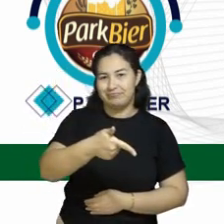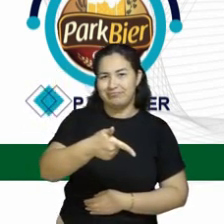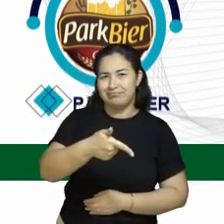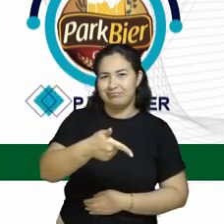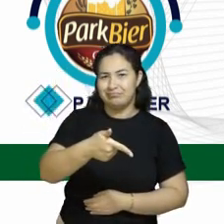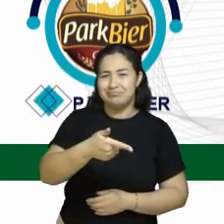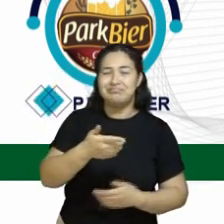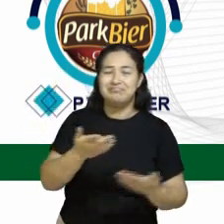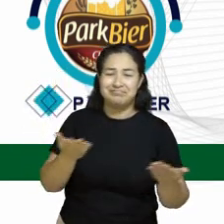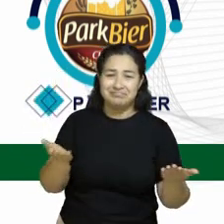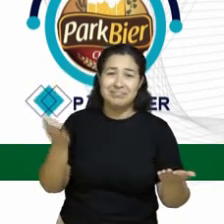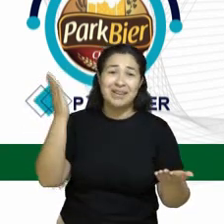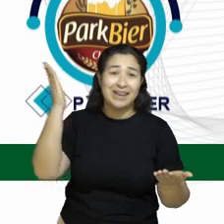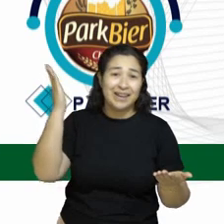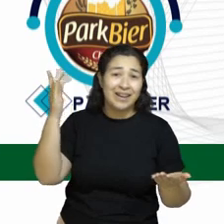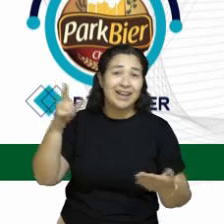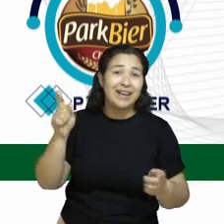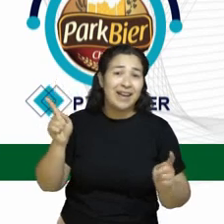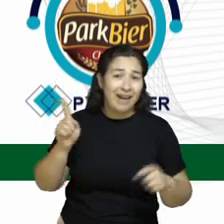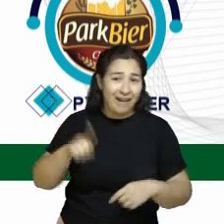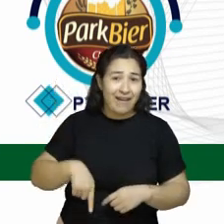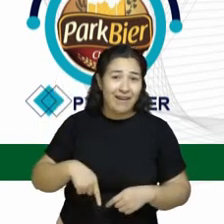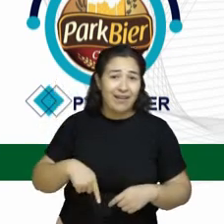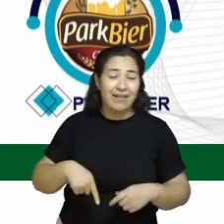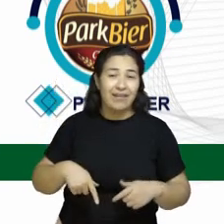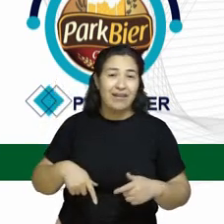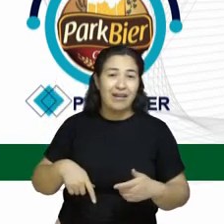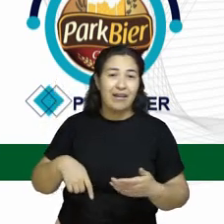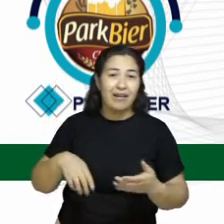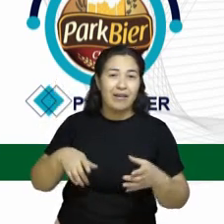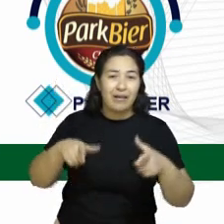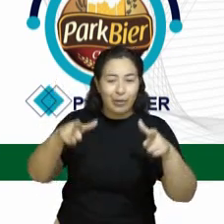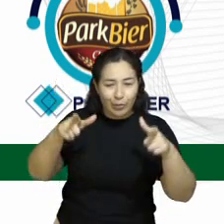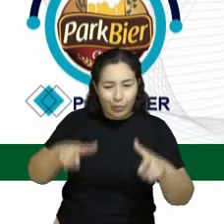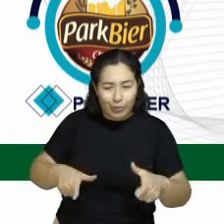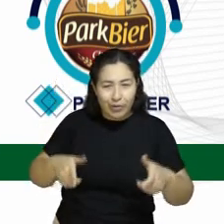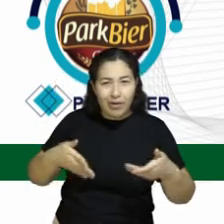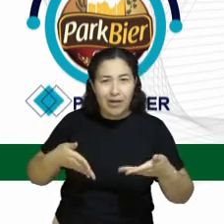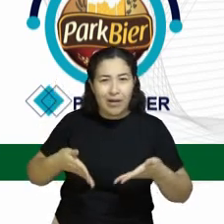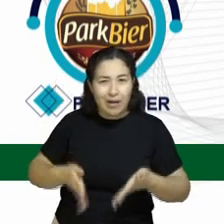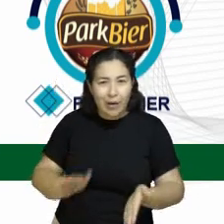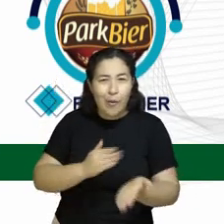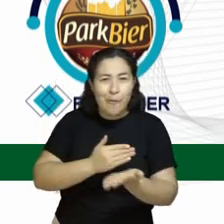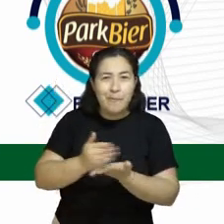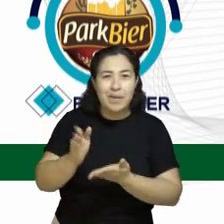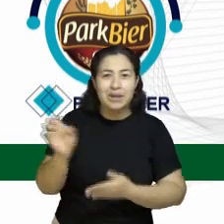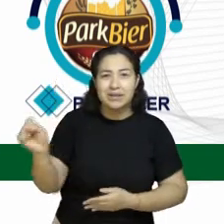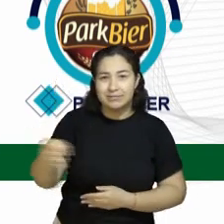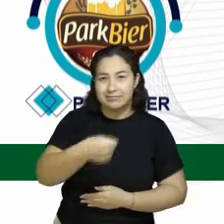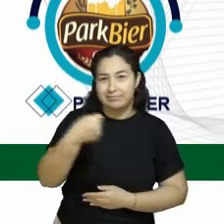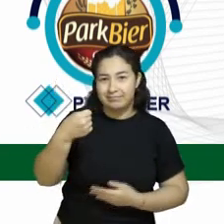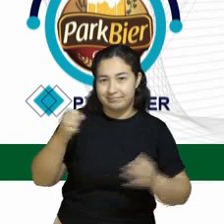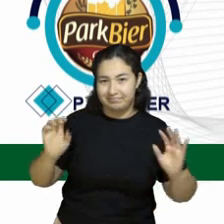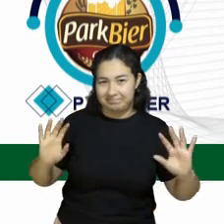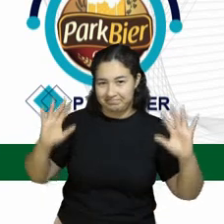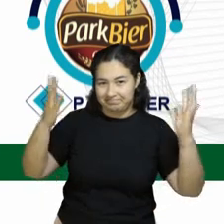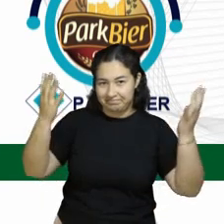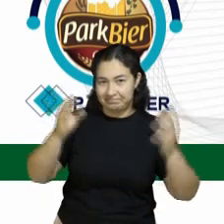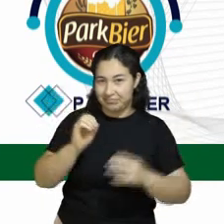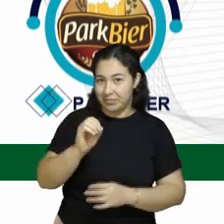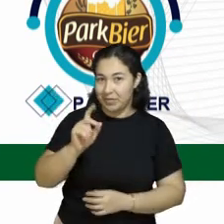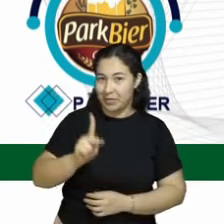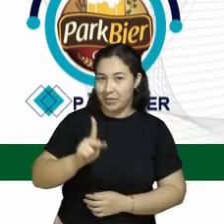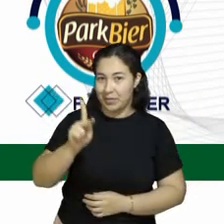por contemplar o berço nacional da Oktoberfest. Local esse que contém mais